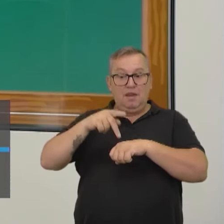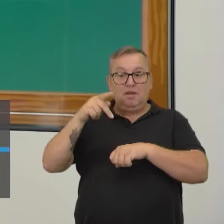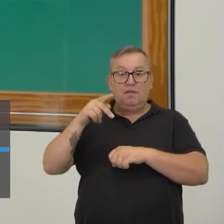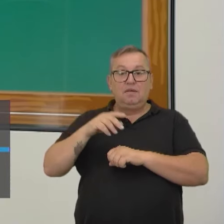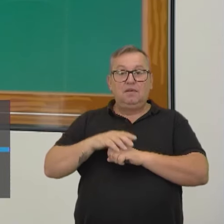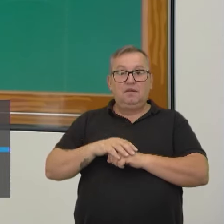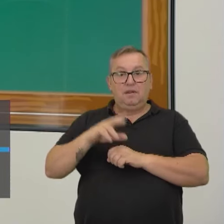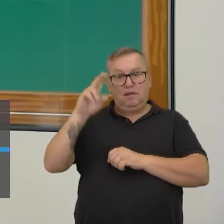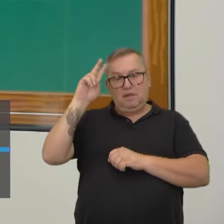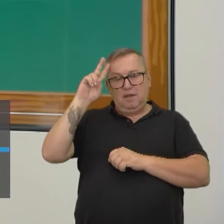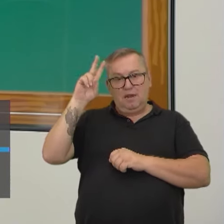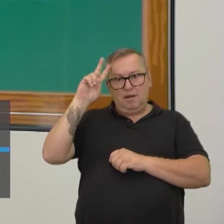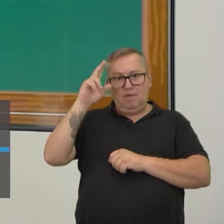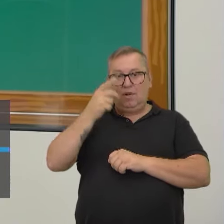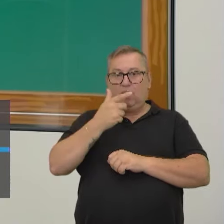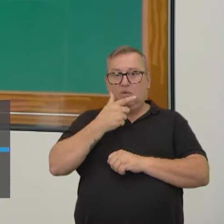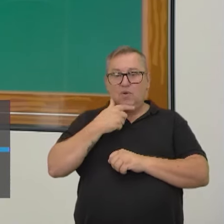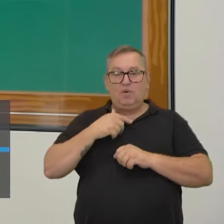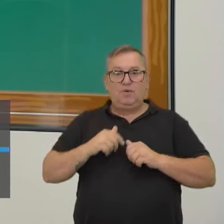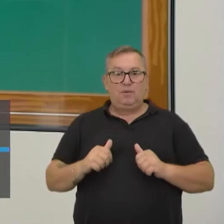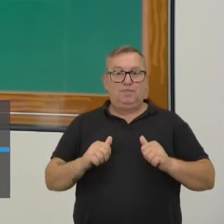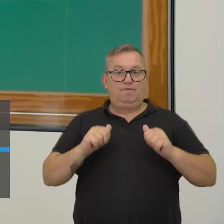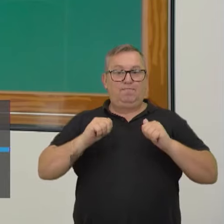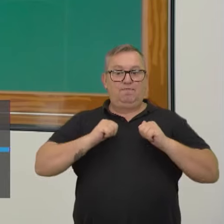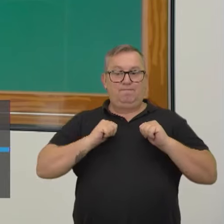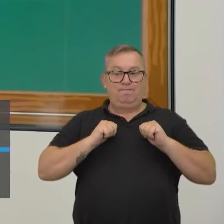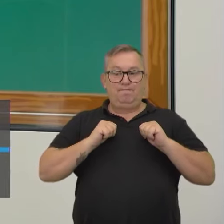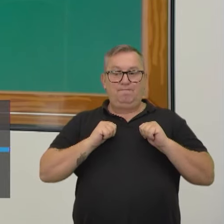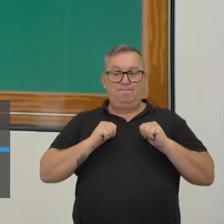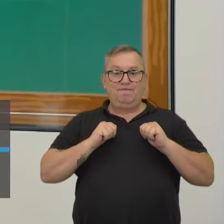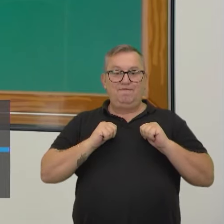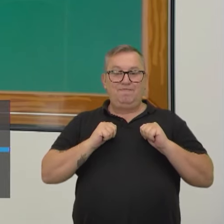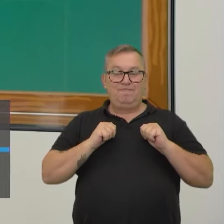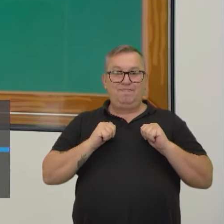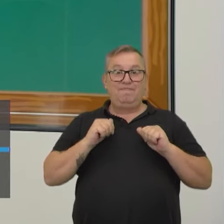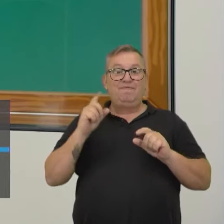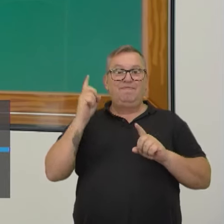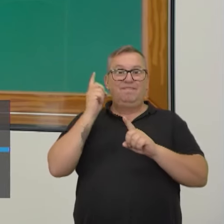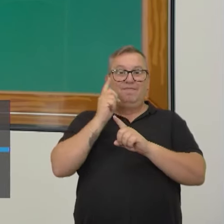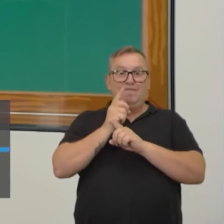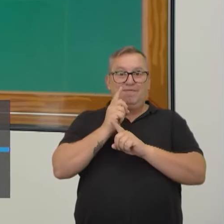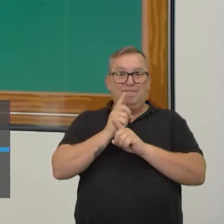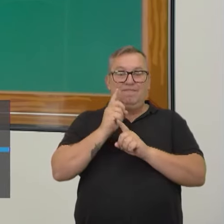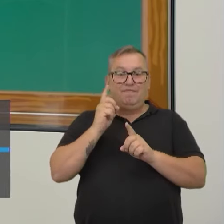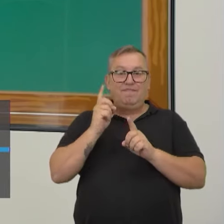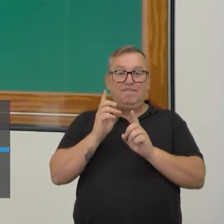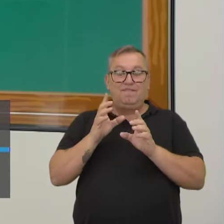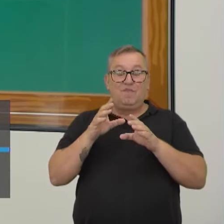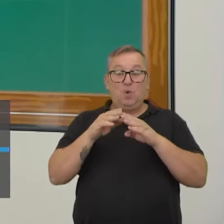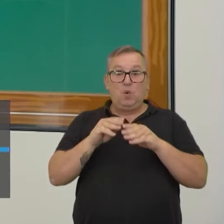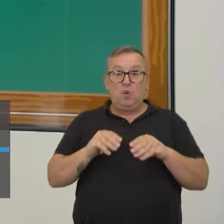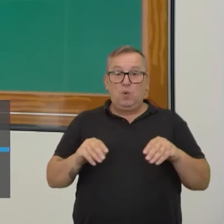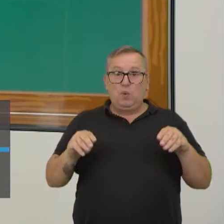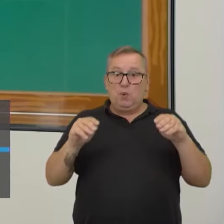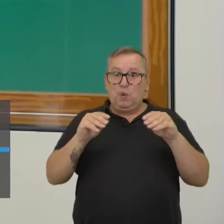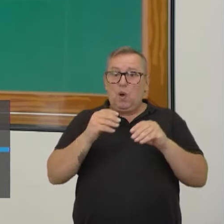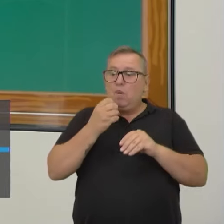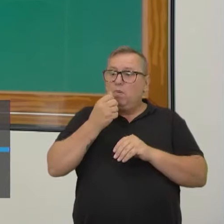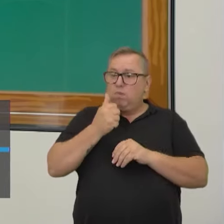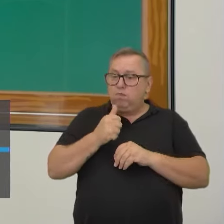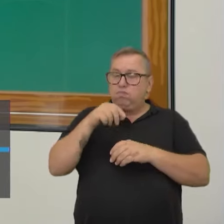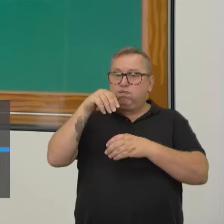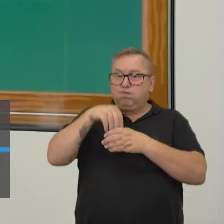sedentarizou. Lembram disso? O homem ele encontrou, né, aquelas comunidades, elas encontram terras que são bem favoráveis